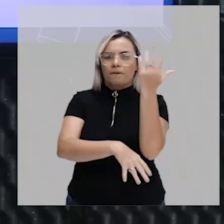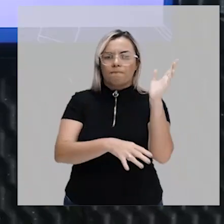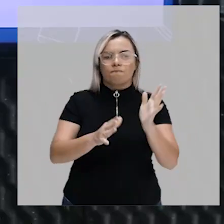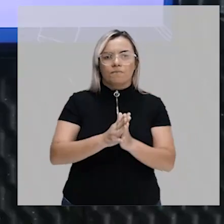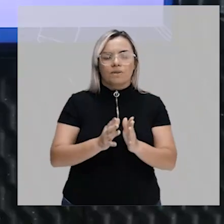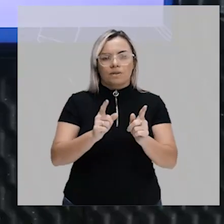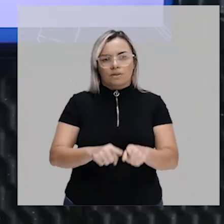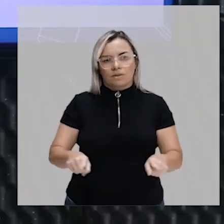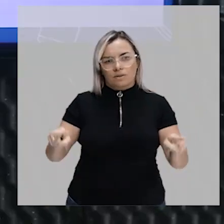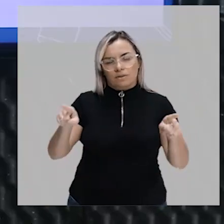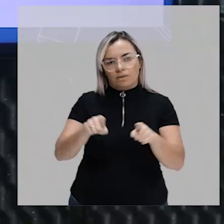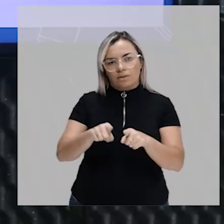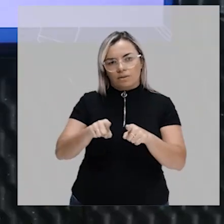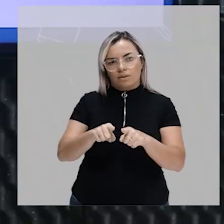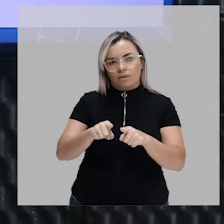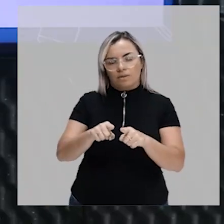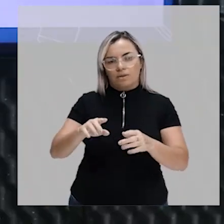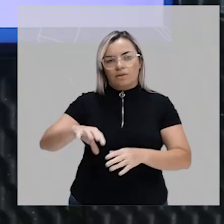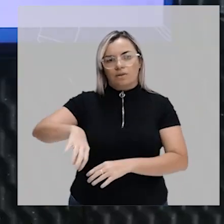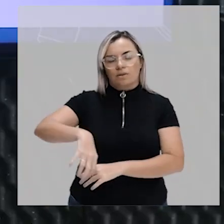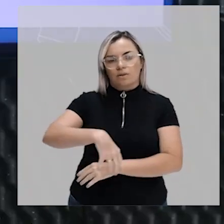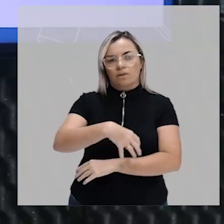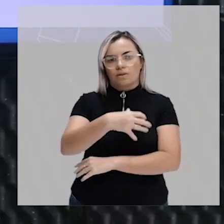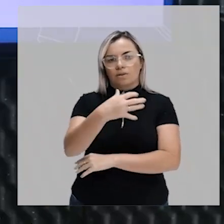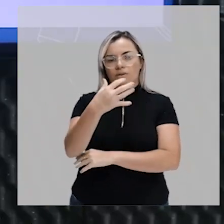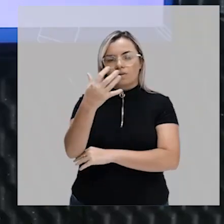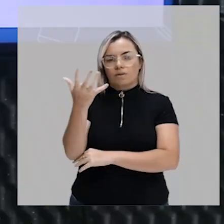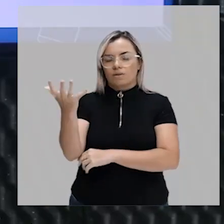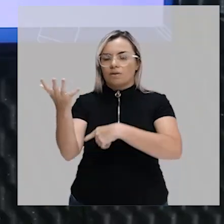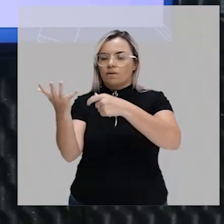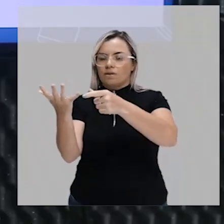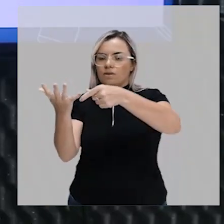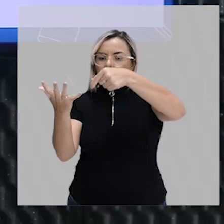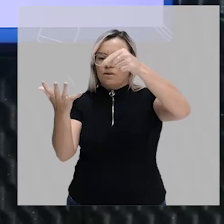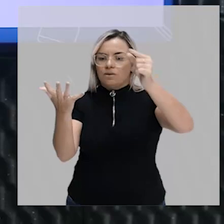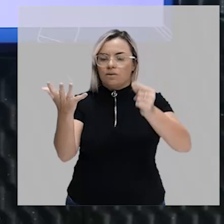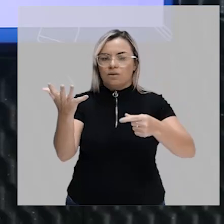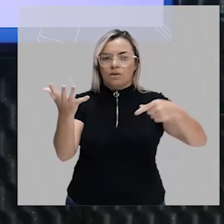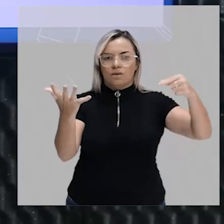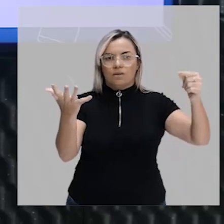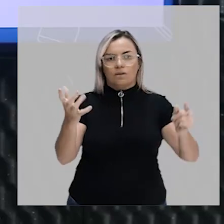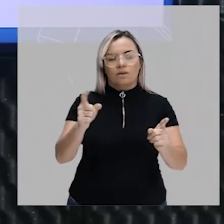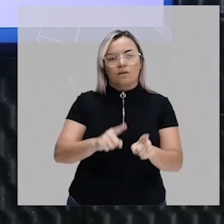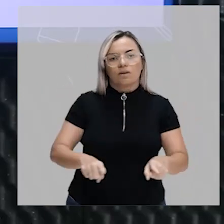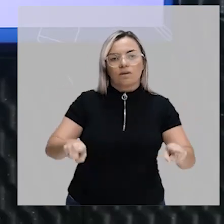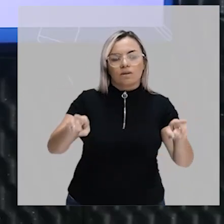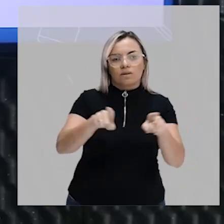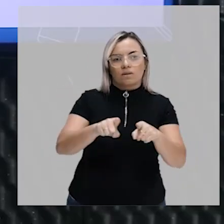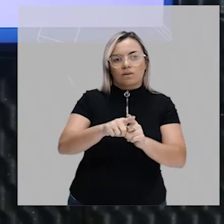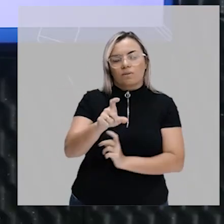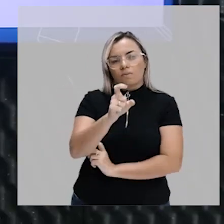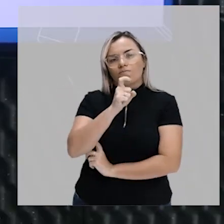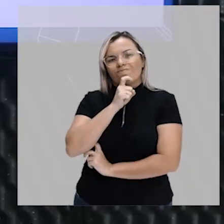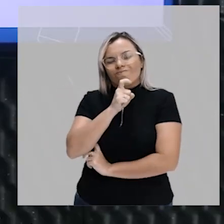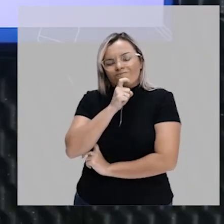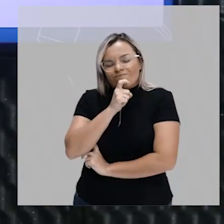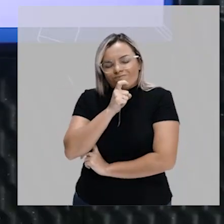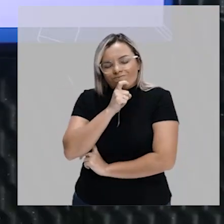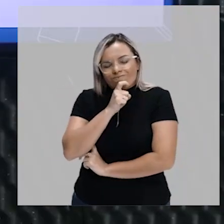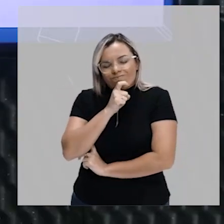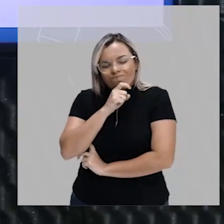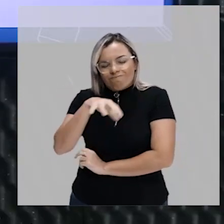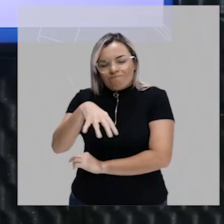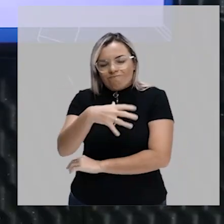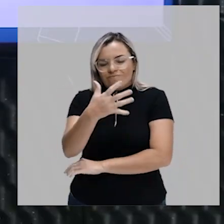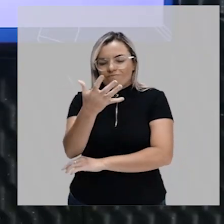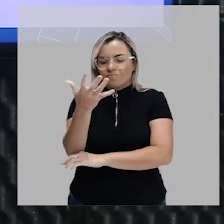que a temperatura começa a cair. O que as árvores fazem? Começam a perder suas folhas. Tu tem o inverno, período de frio, né, onde as árvores elas vão, até